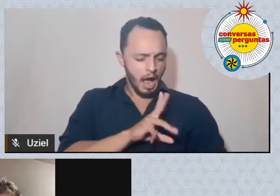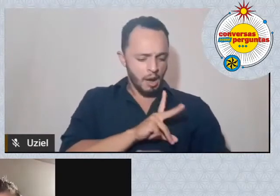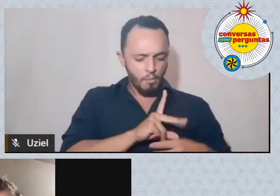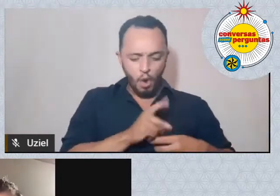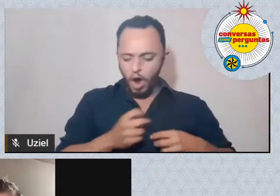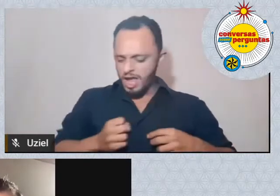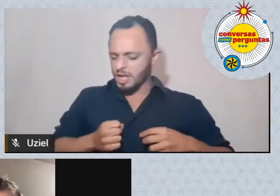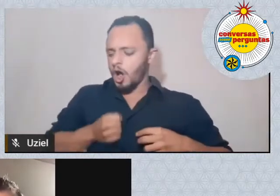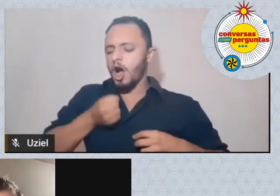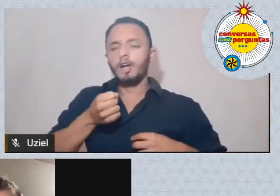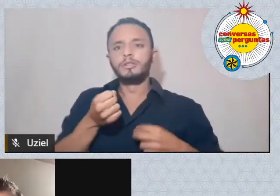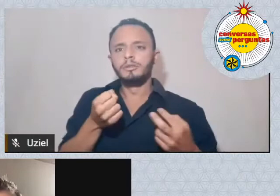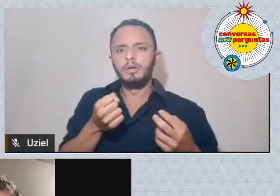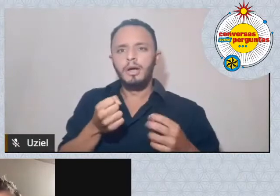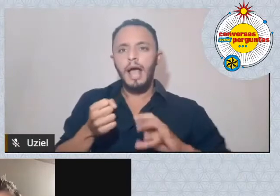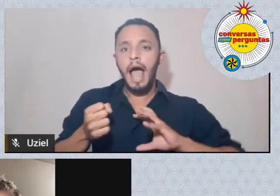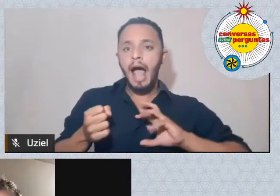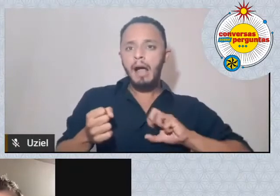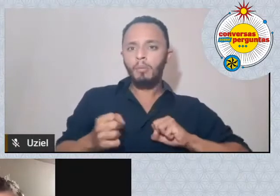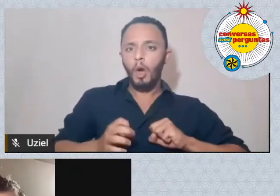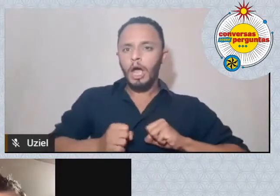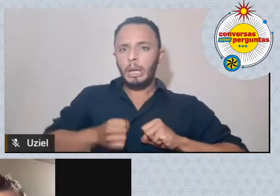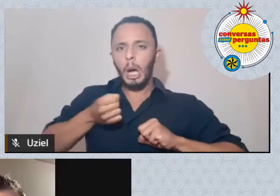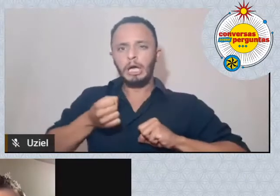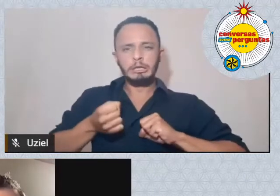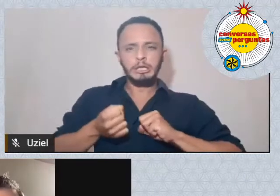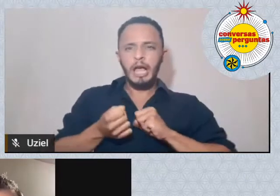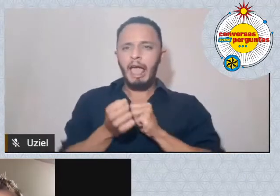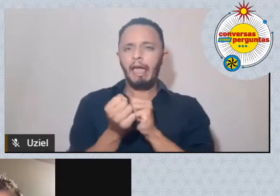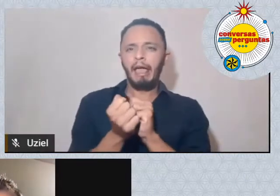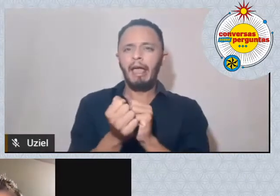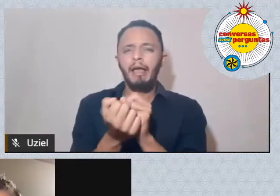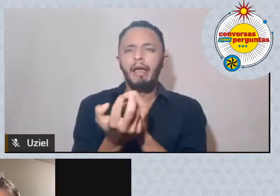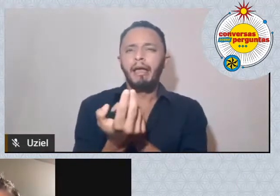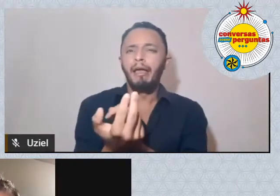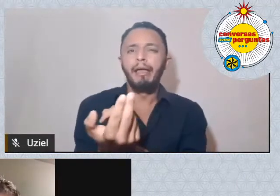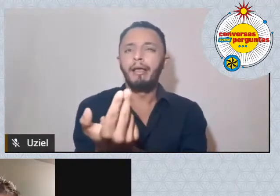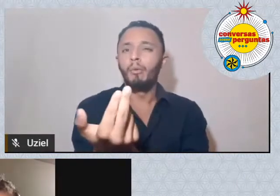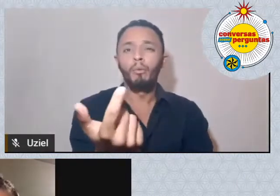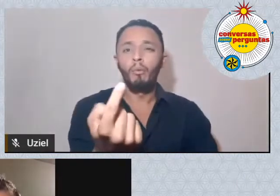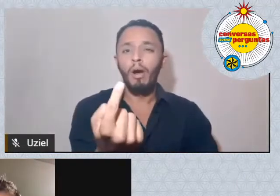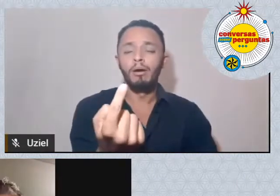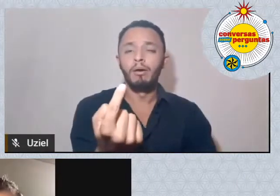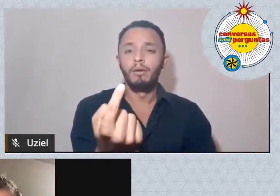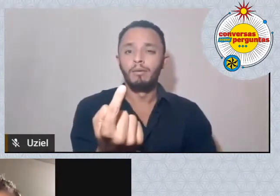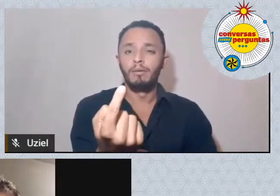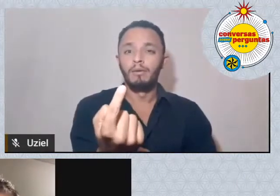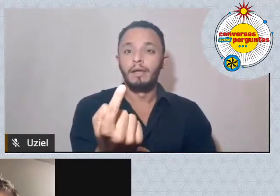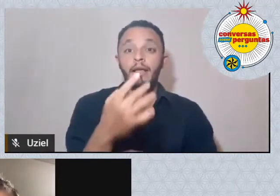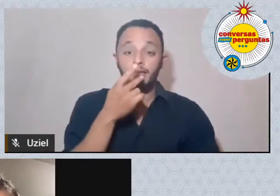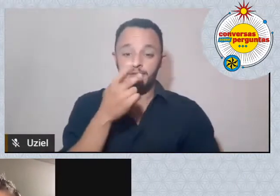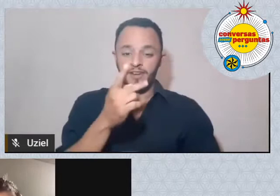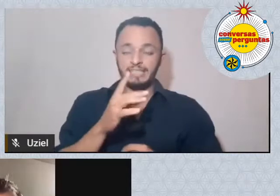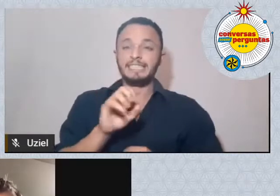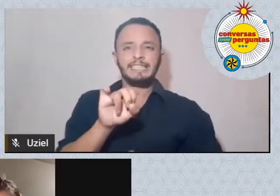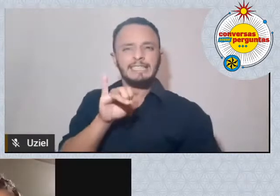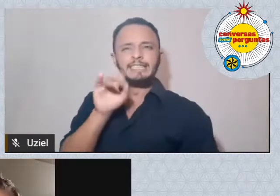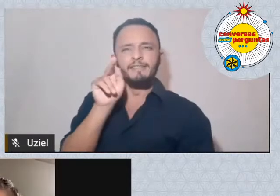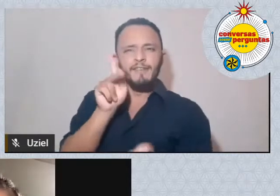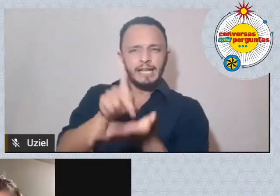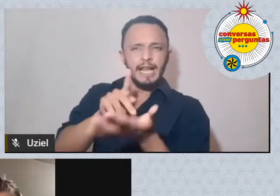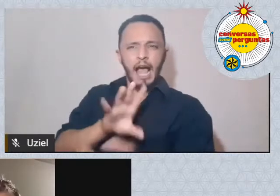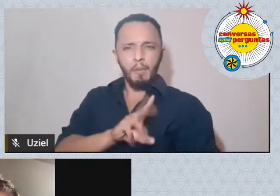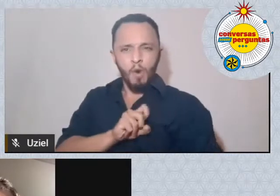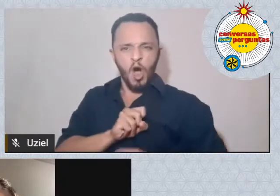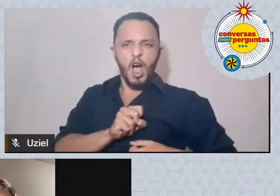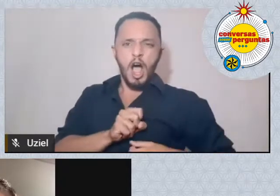matéria-prima, né? E que no fundo você vai, para você amar alguém, você precisa ser capaz de odiar igualmente aquela pessoa. E o